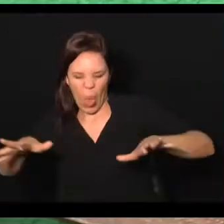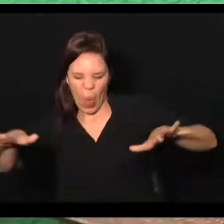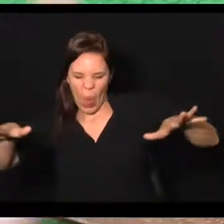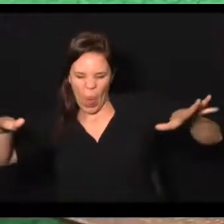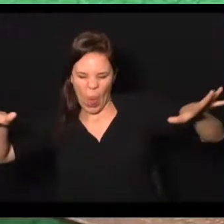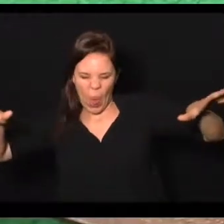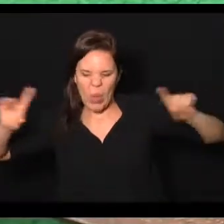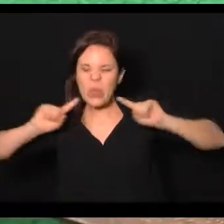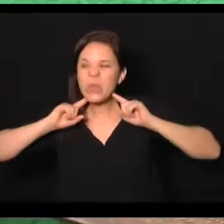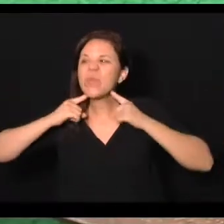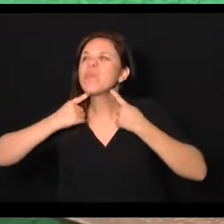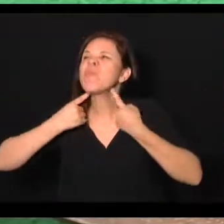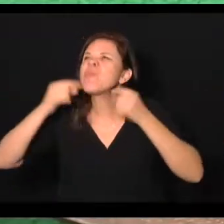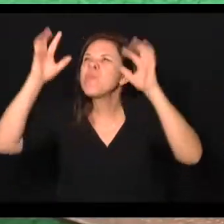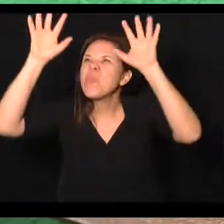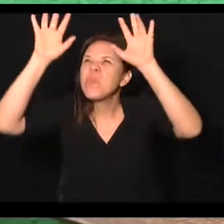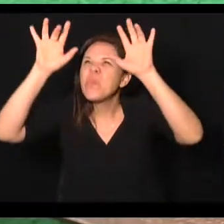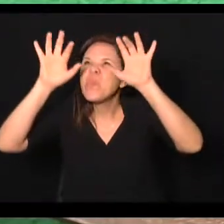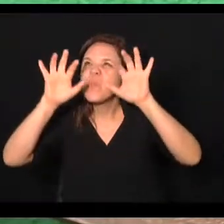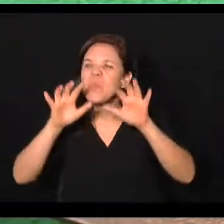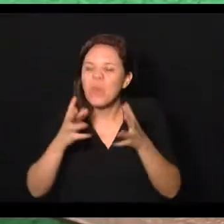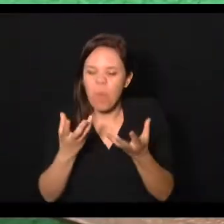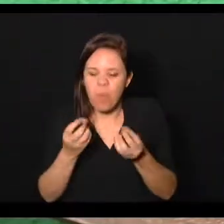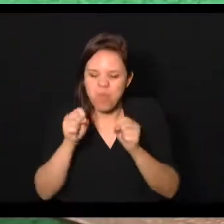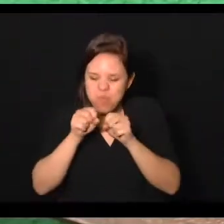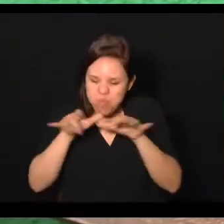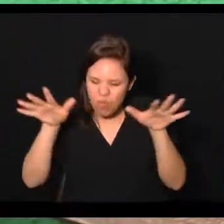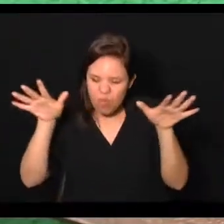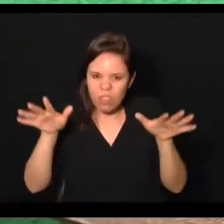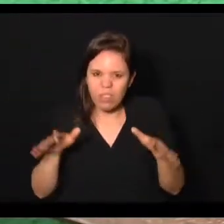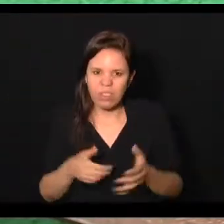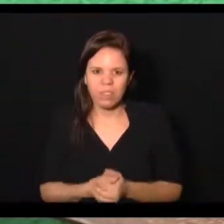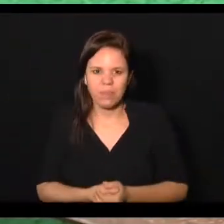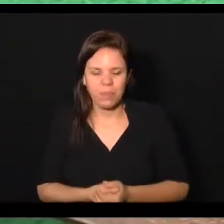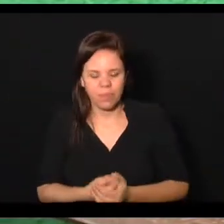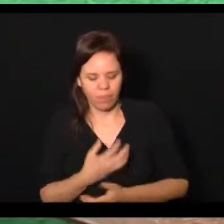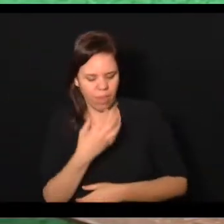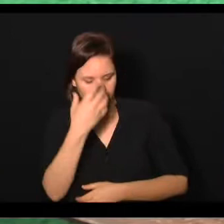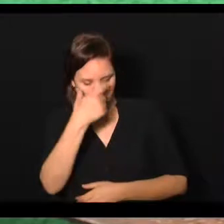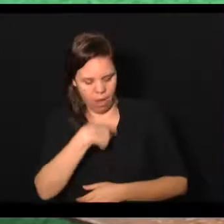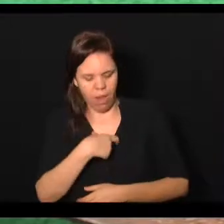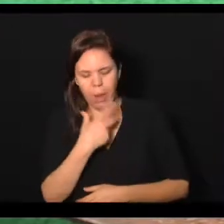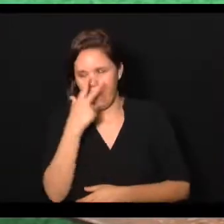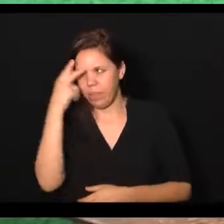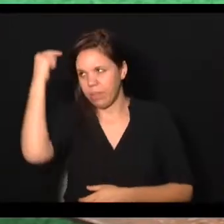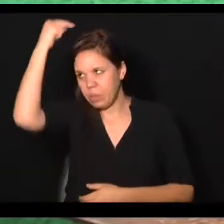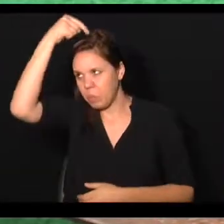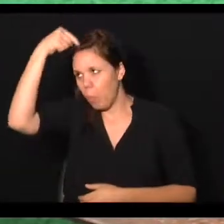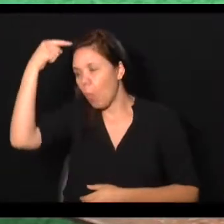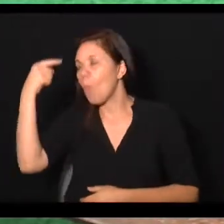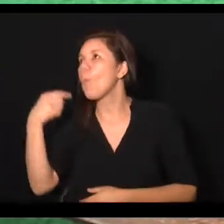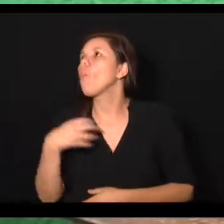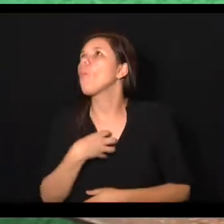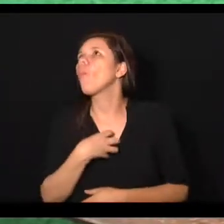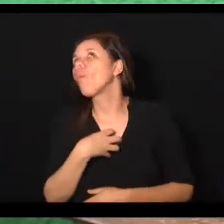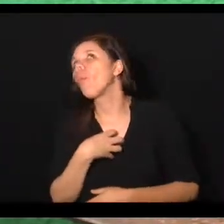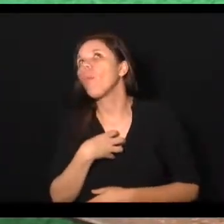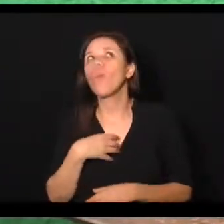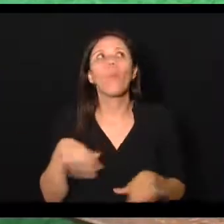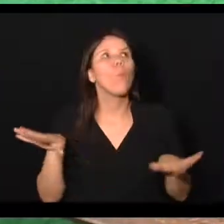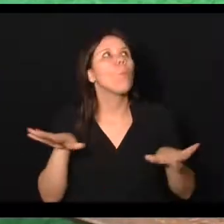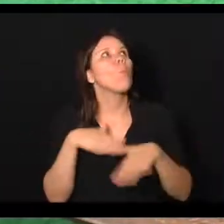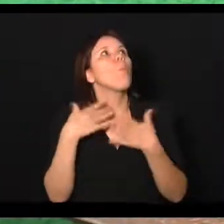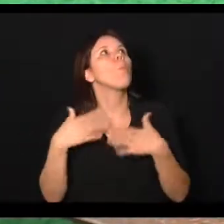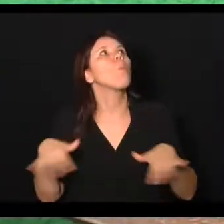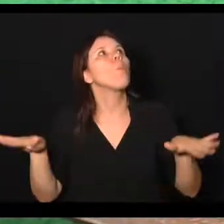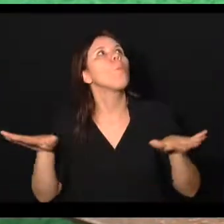minha casa estava tipo nevando. Na espuma, e ela com aquela cara de santa ali, tipo, alguma coisa aconteceu, não sei o que. Estavam